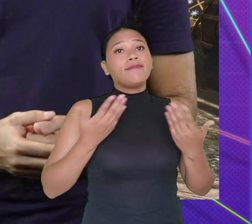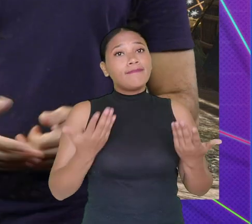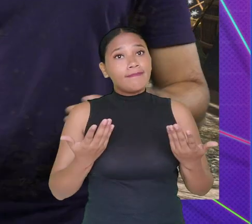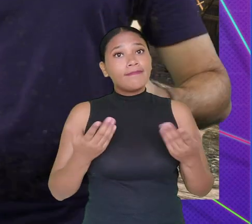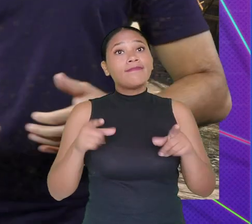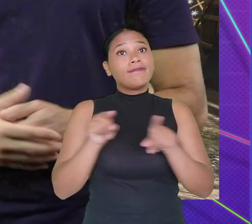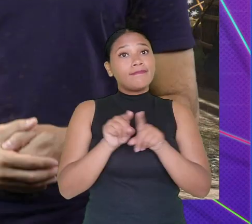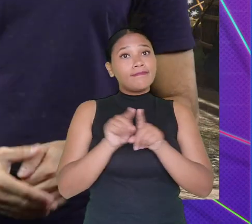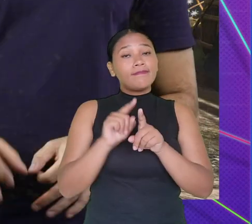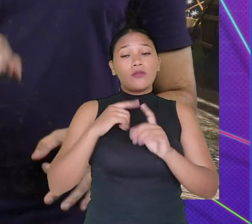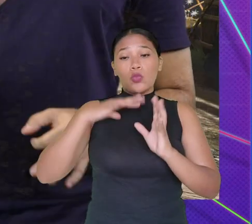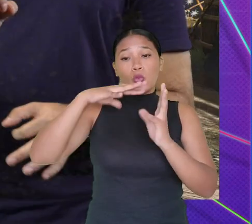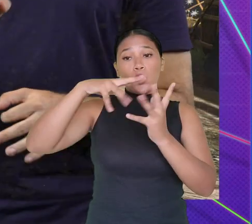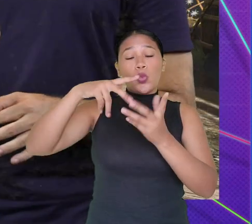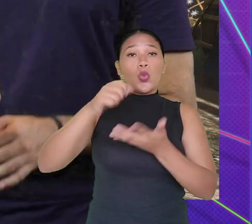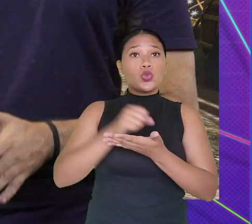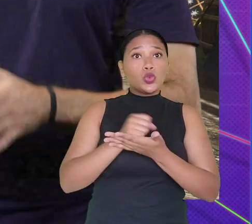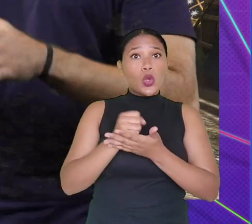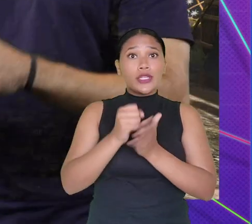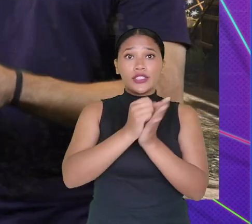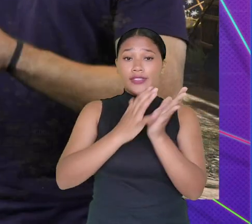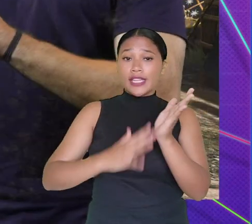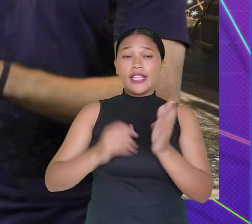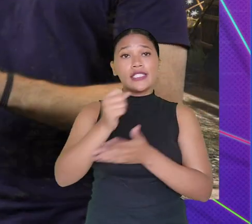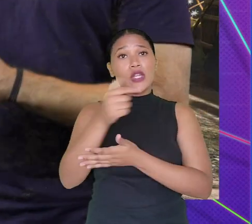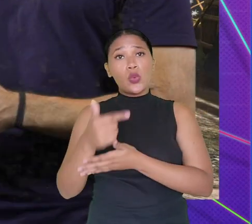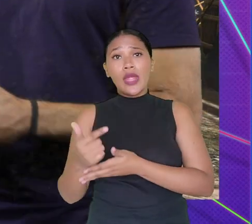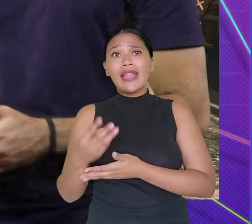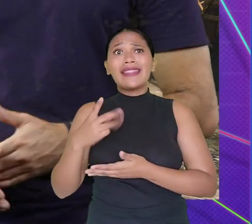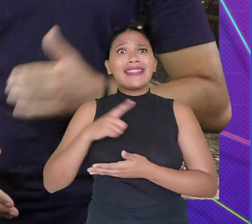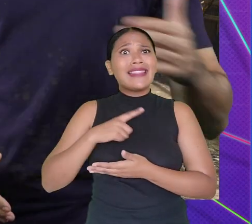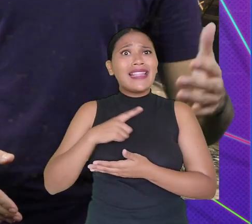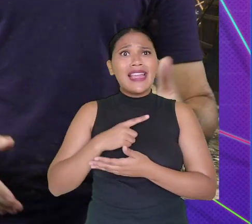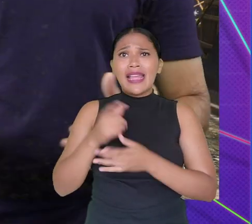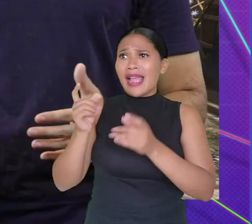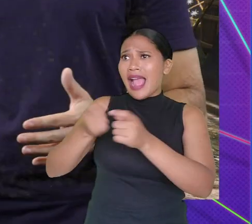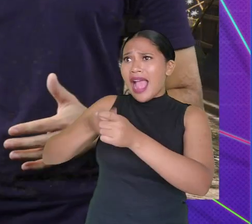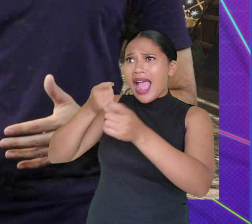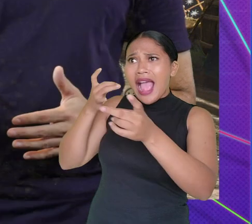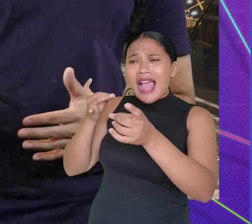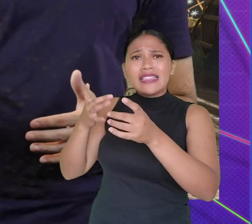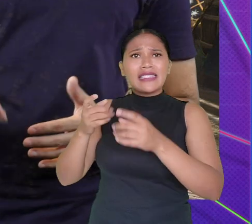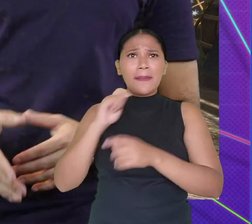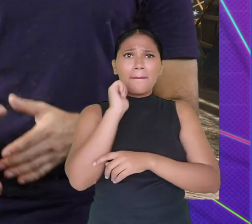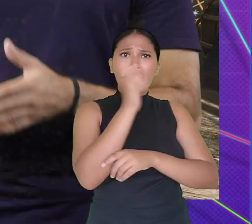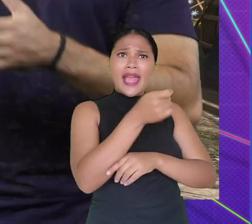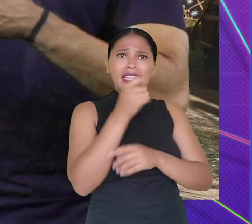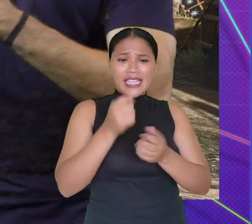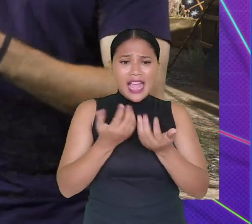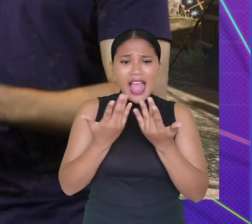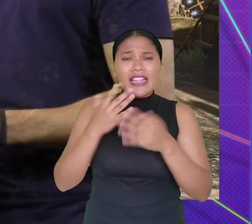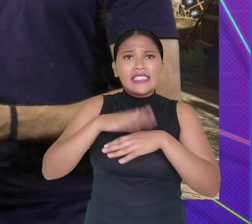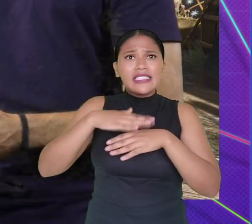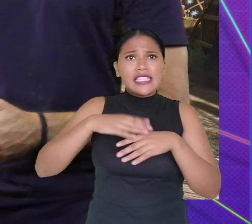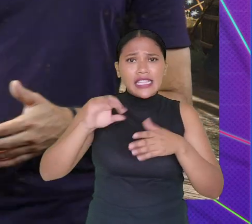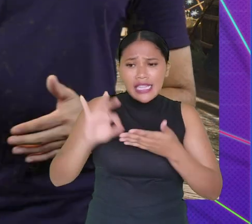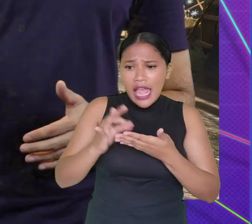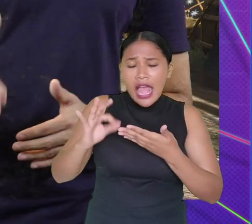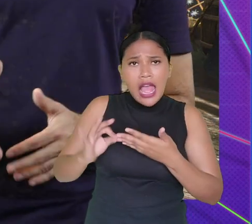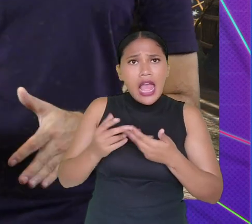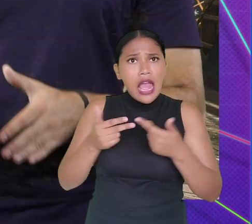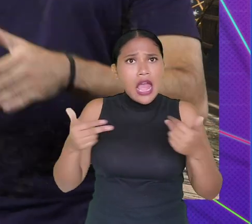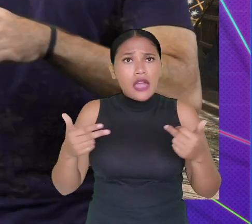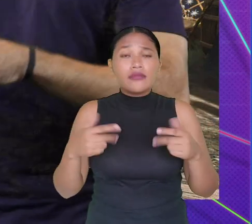encontram. Além disso, o mundo do jogo é repleto de atividades secundárias, como caça, pesca, mineração e artesanato,